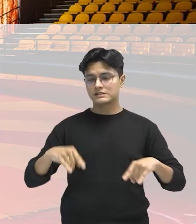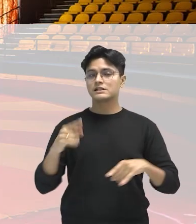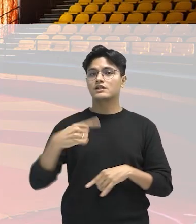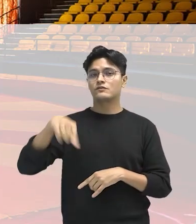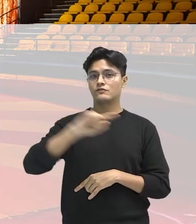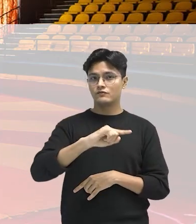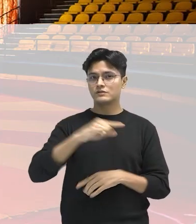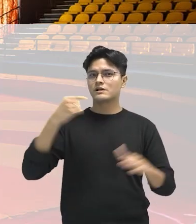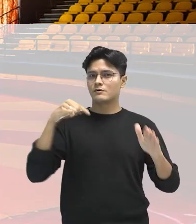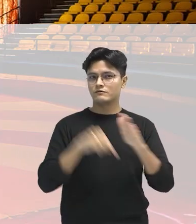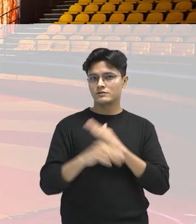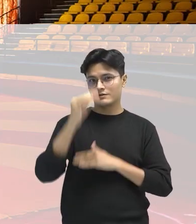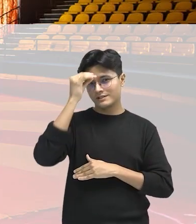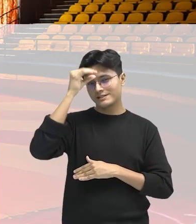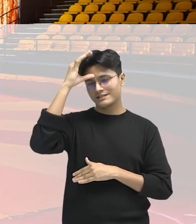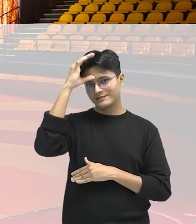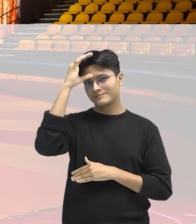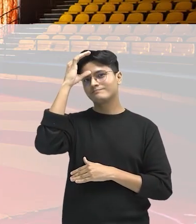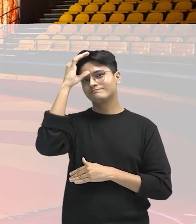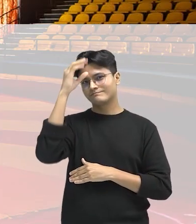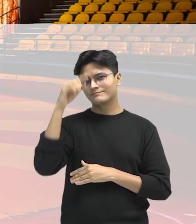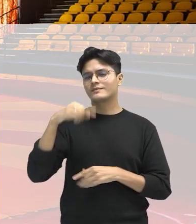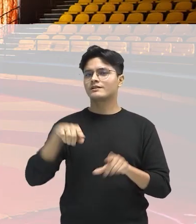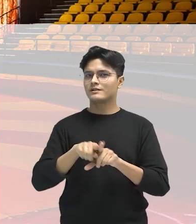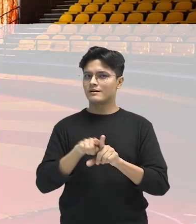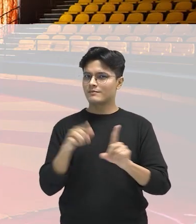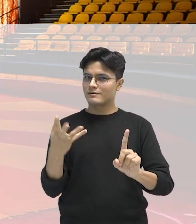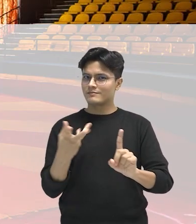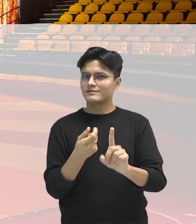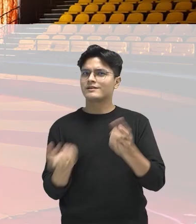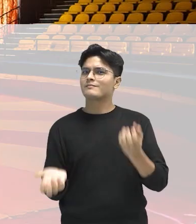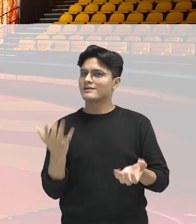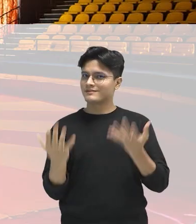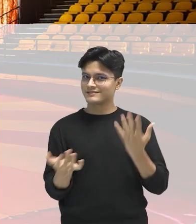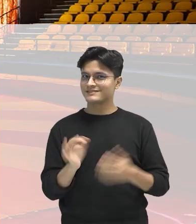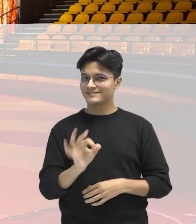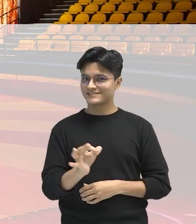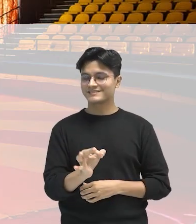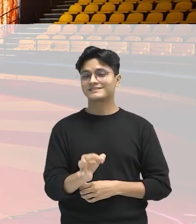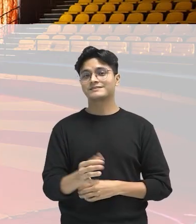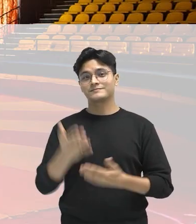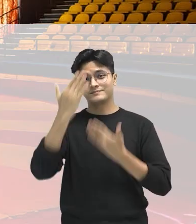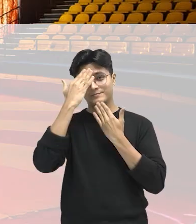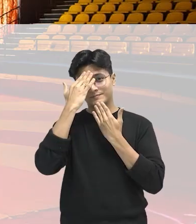esses conhecimentos e se tornem um malabarista, quem sabe, não é mesmo?